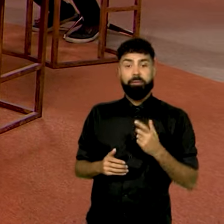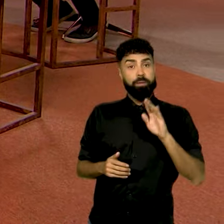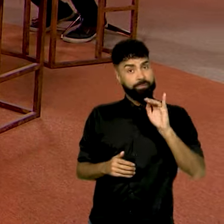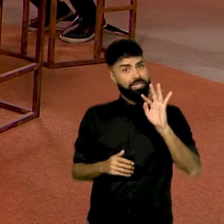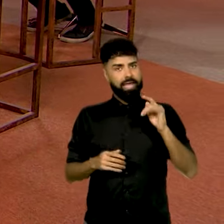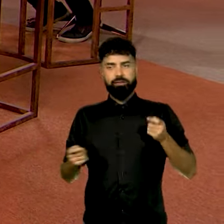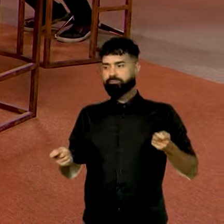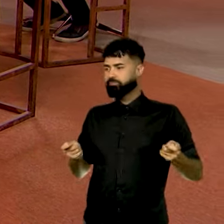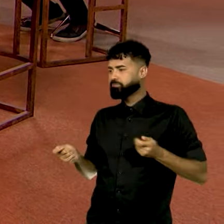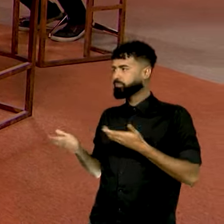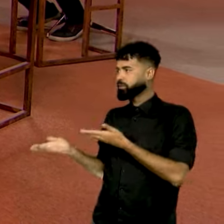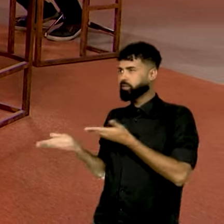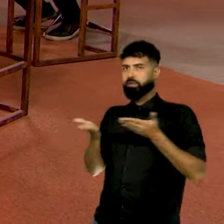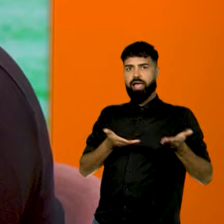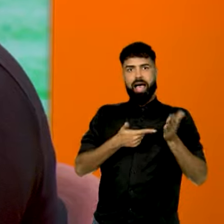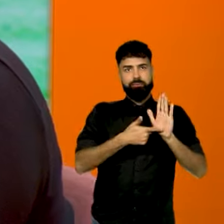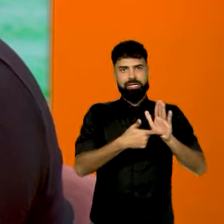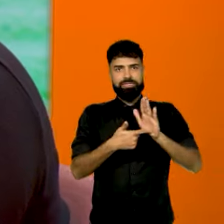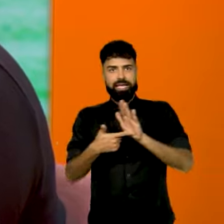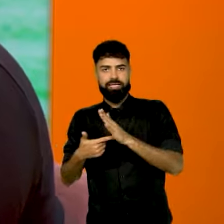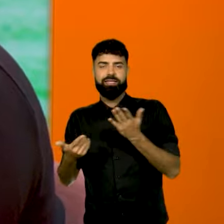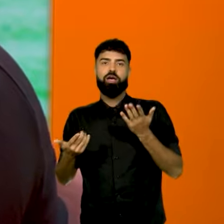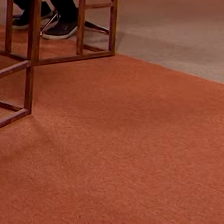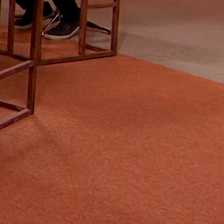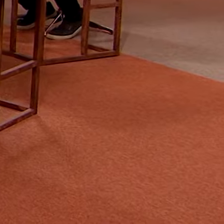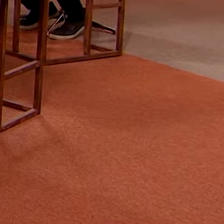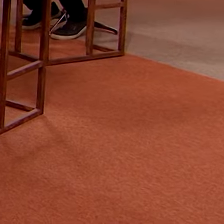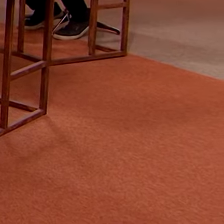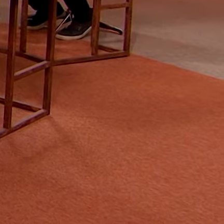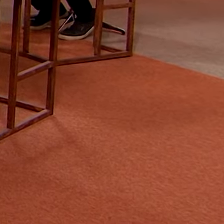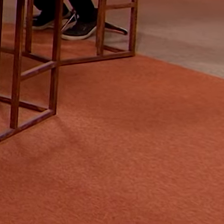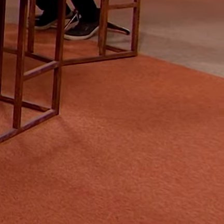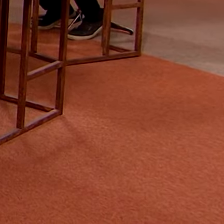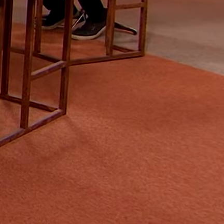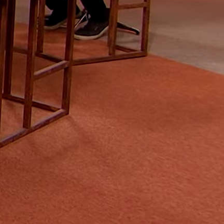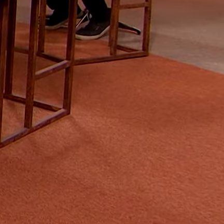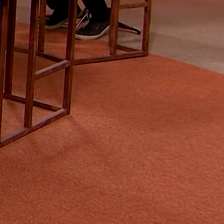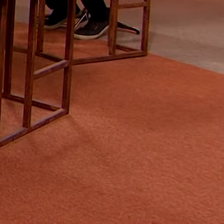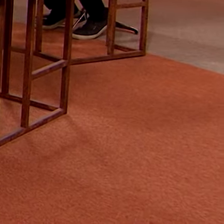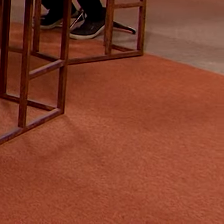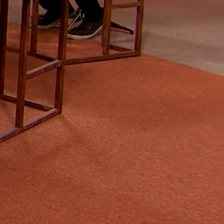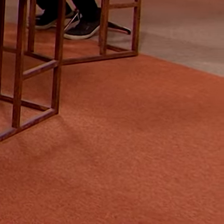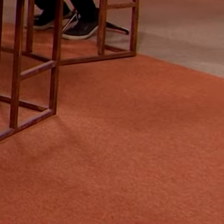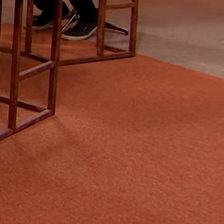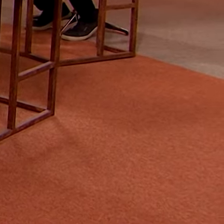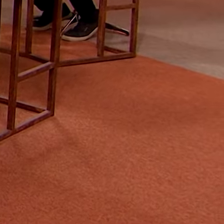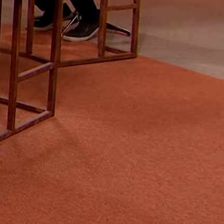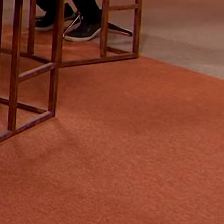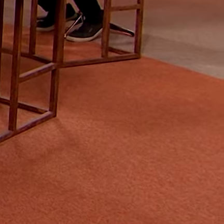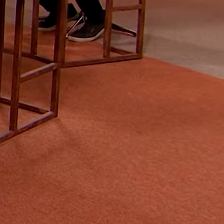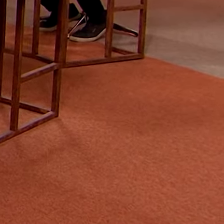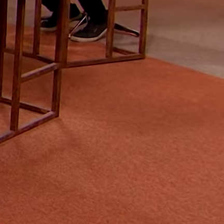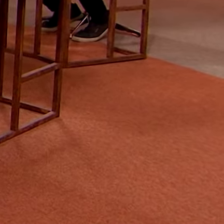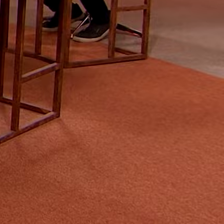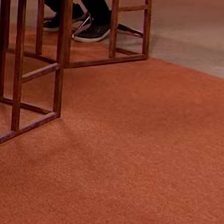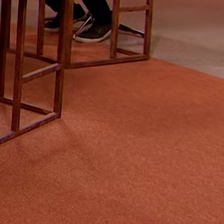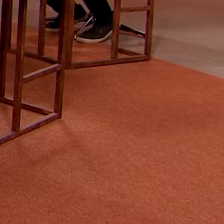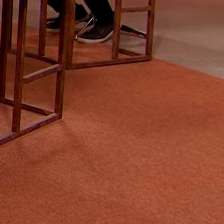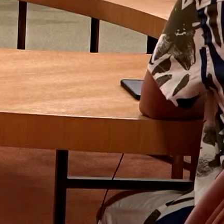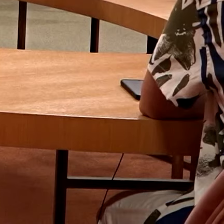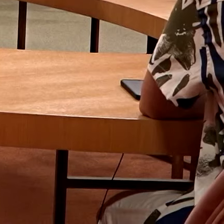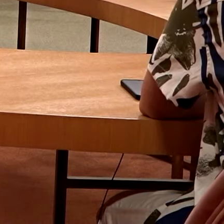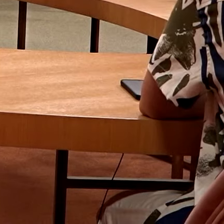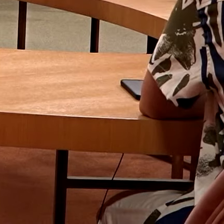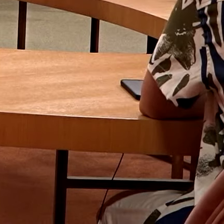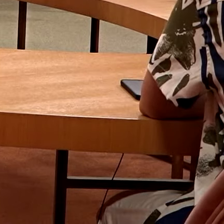todo. Exato. Ele apresenta o mundo pra criançada, né? Olha, você falou que tava com saudade de João, eu trouxe aqui pra você quando você sentir saudade